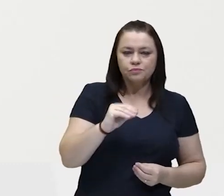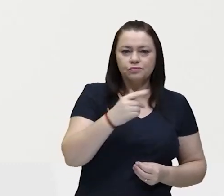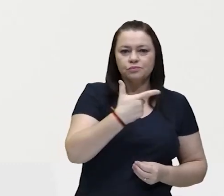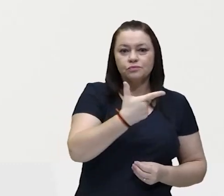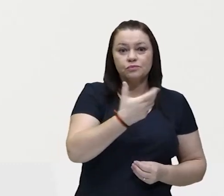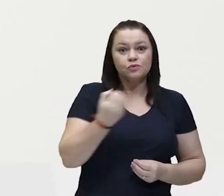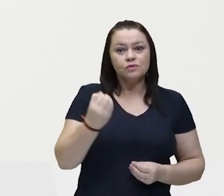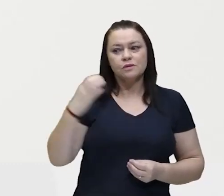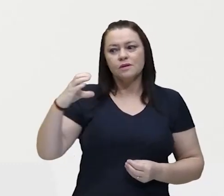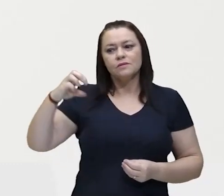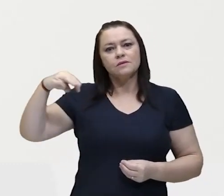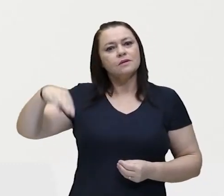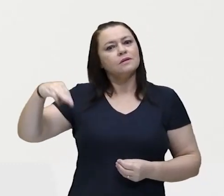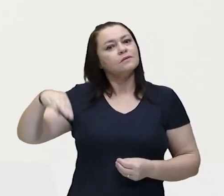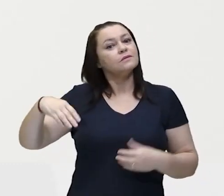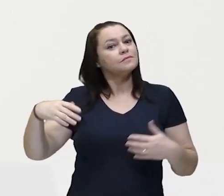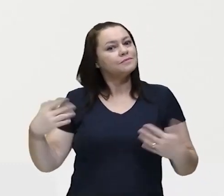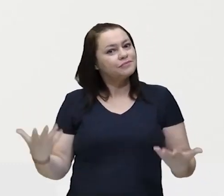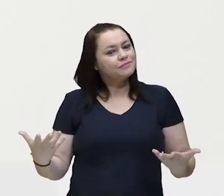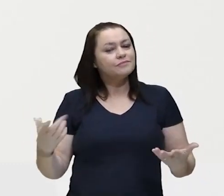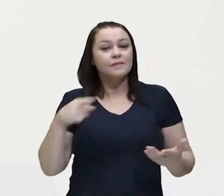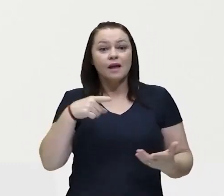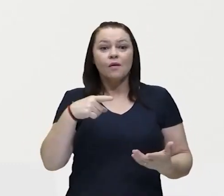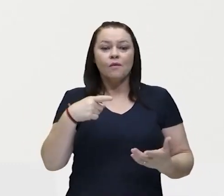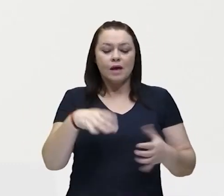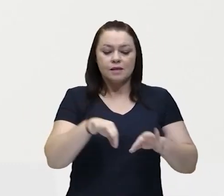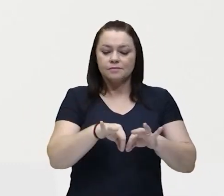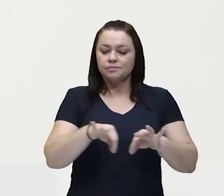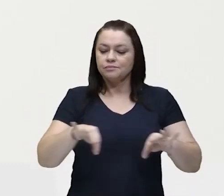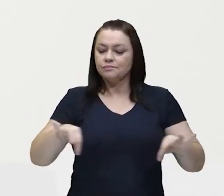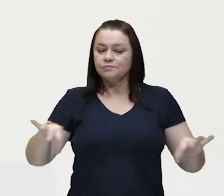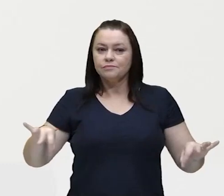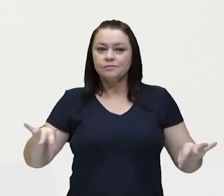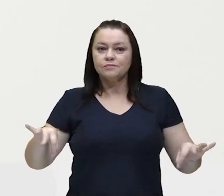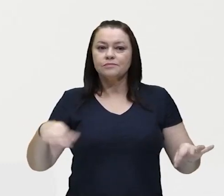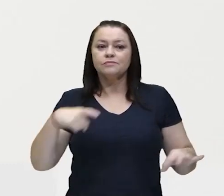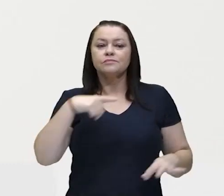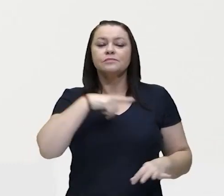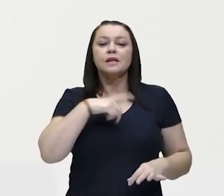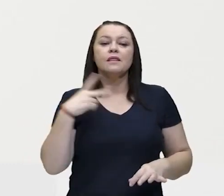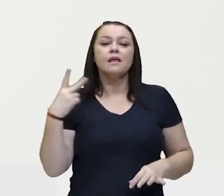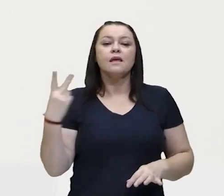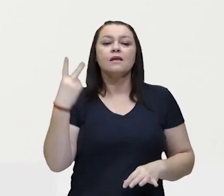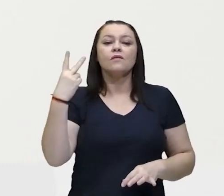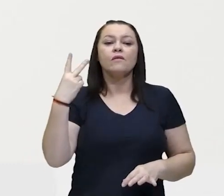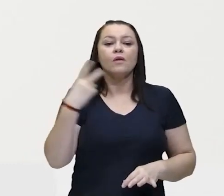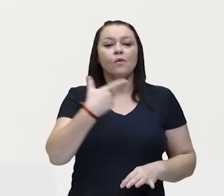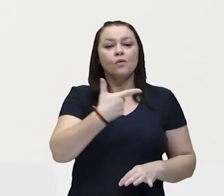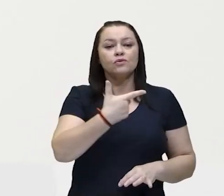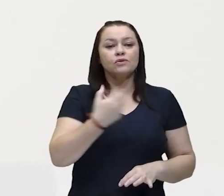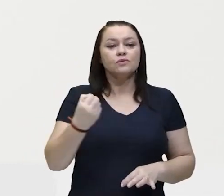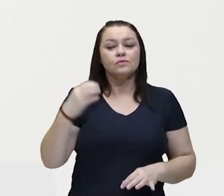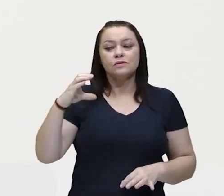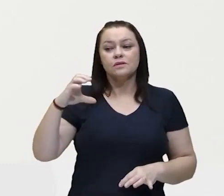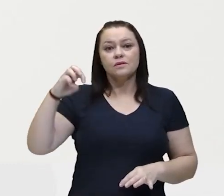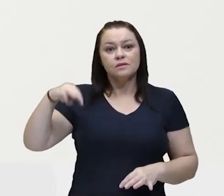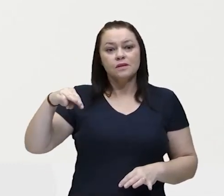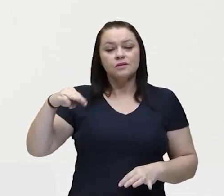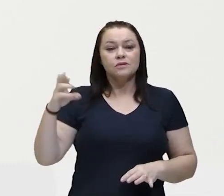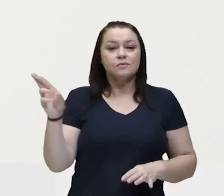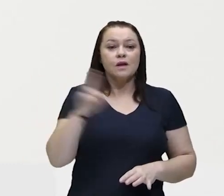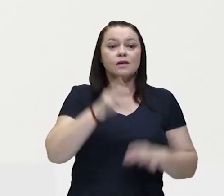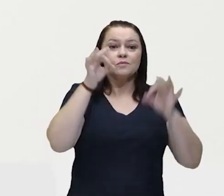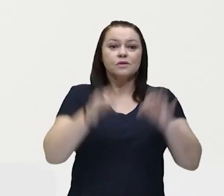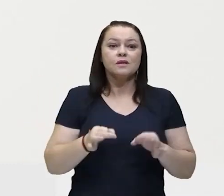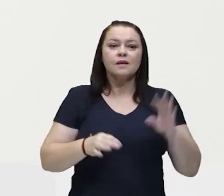Muito bem. Então, essas tábuas têm o valor de 200 centímetros de comprimento.